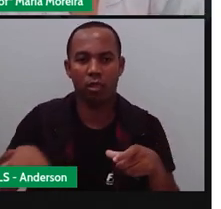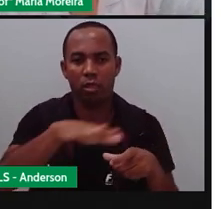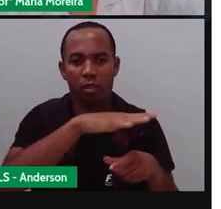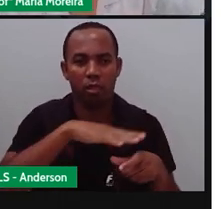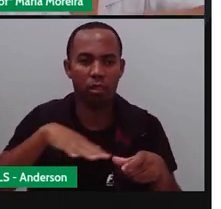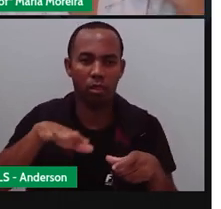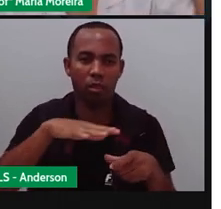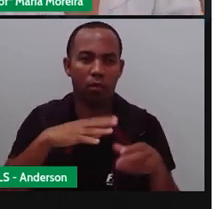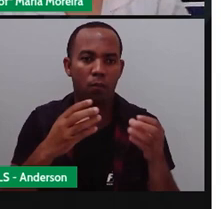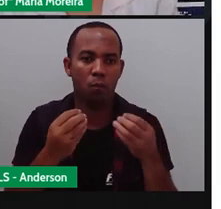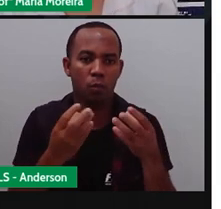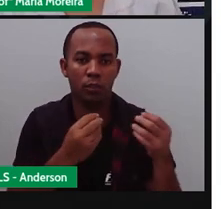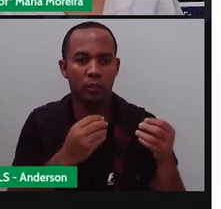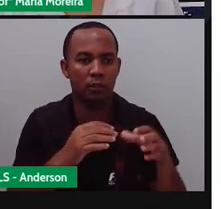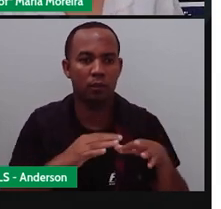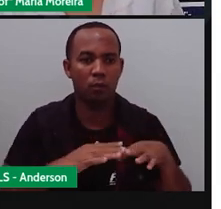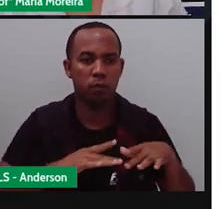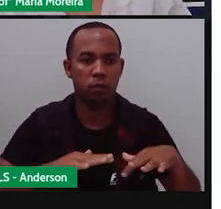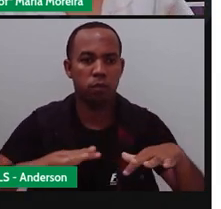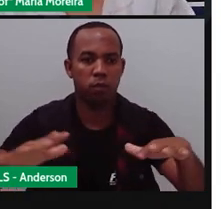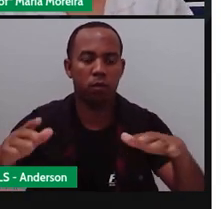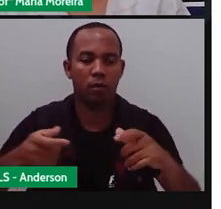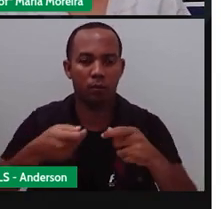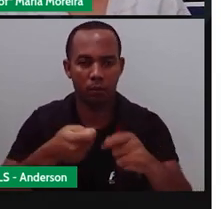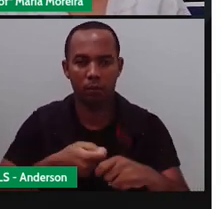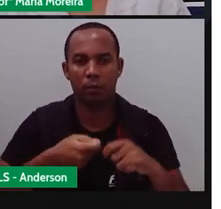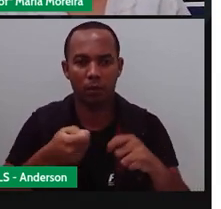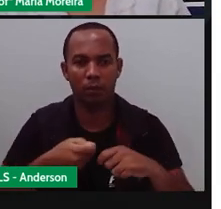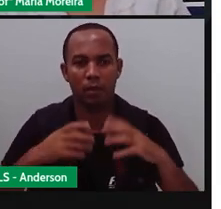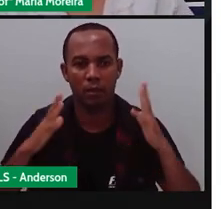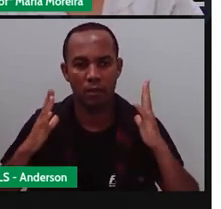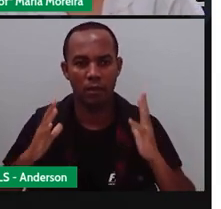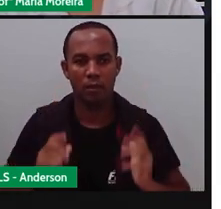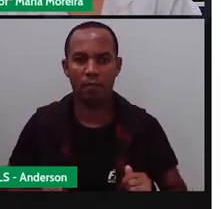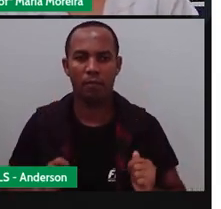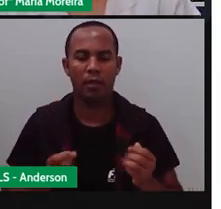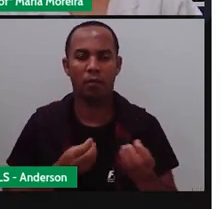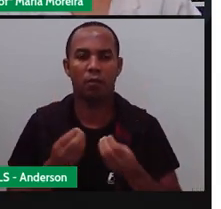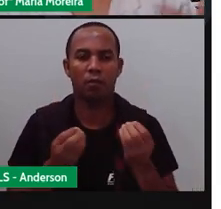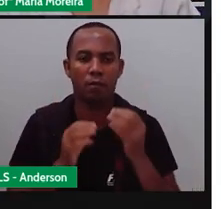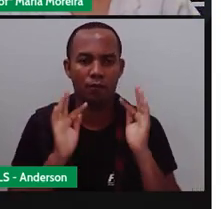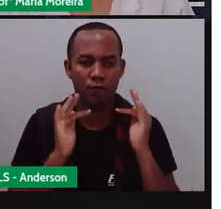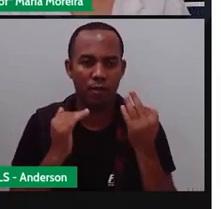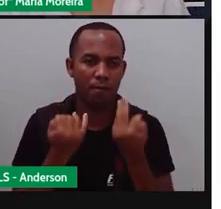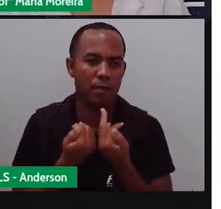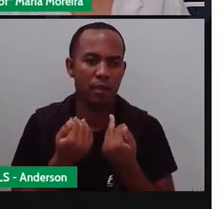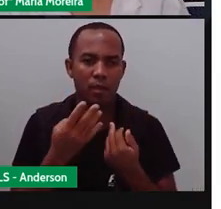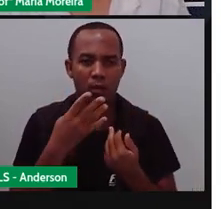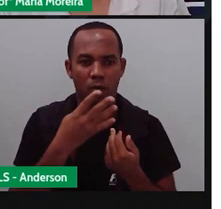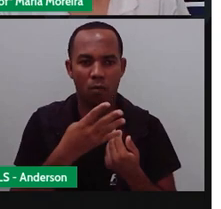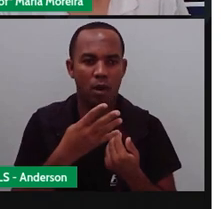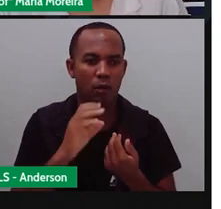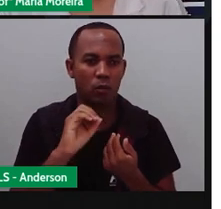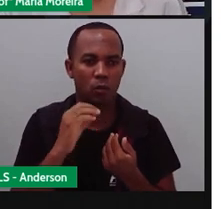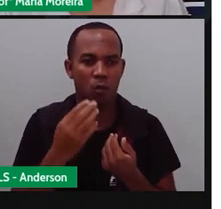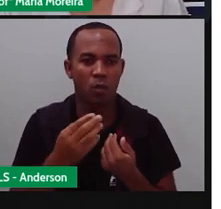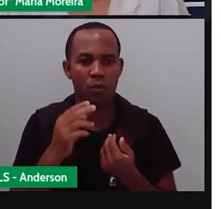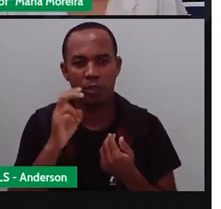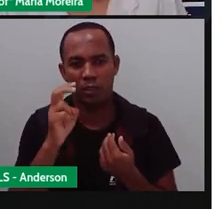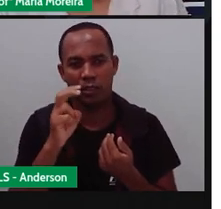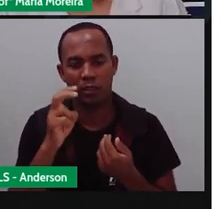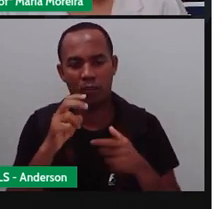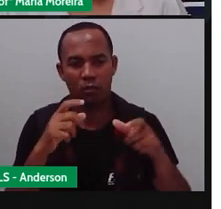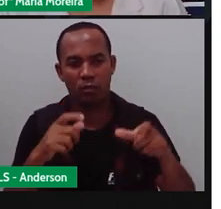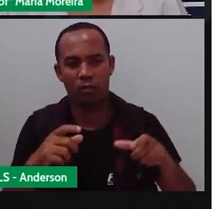distritos com dez tarefas a pessoa tem ali uma cultura foi tá com 45 tarefas e precisa